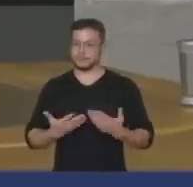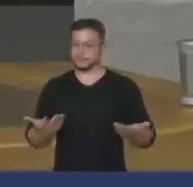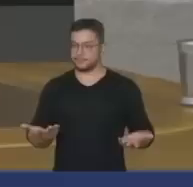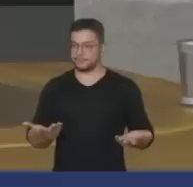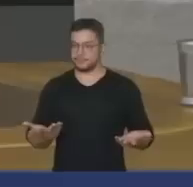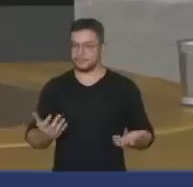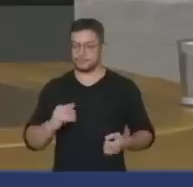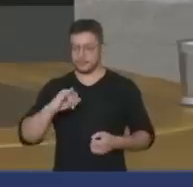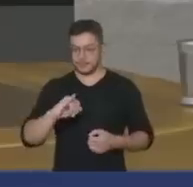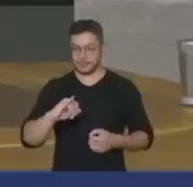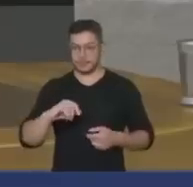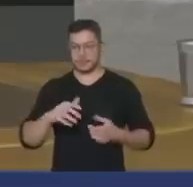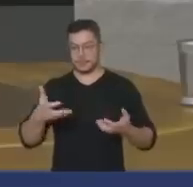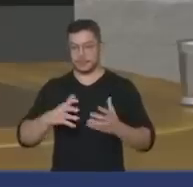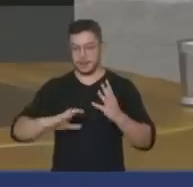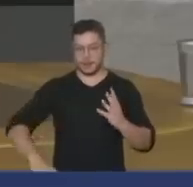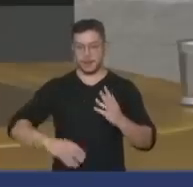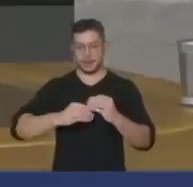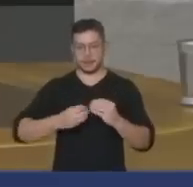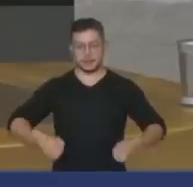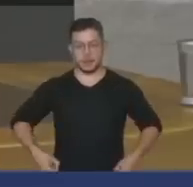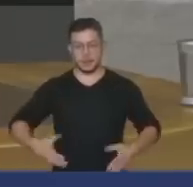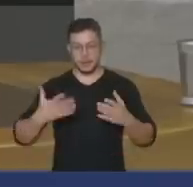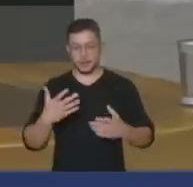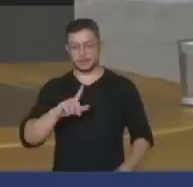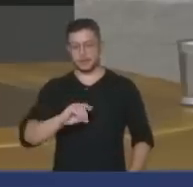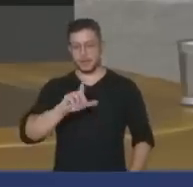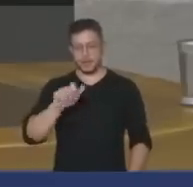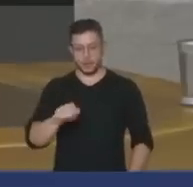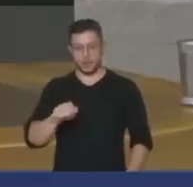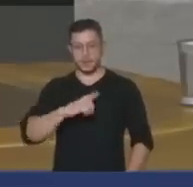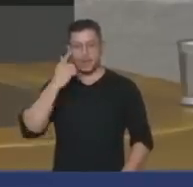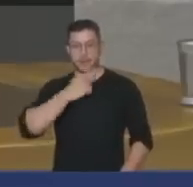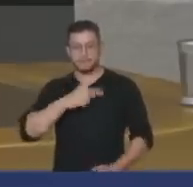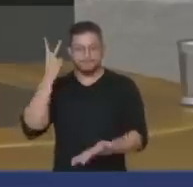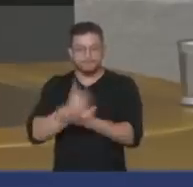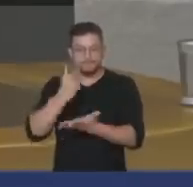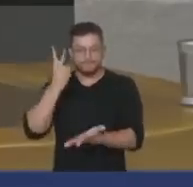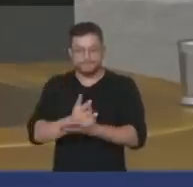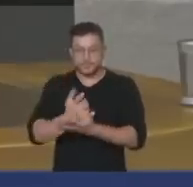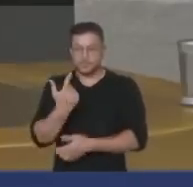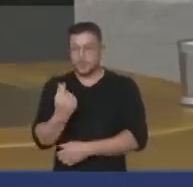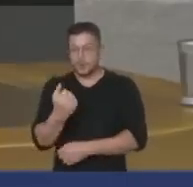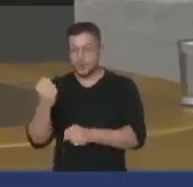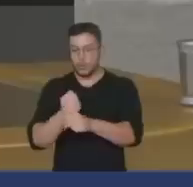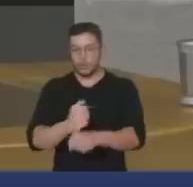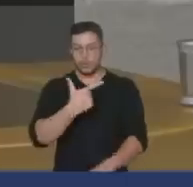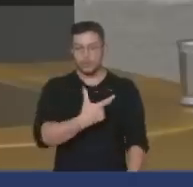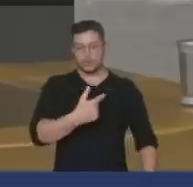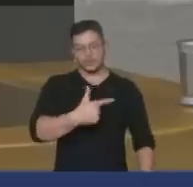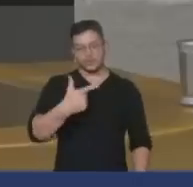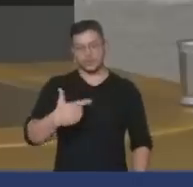Então, para acrescer ao que está na despesa primária da LOA, para chegar no mesmo patamar de